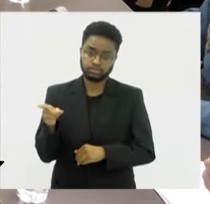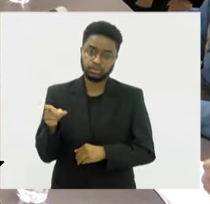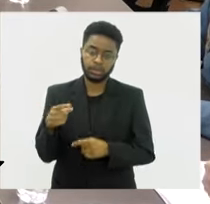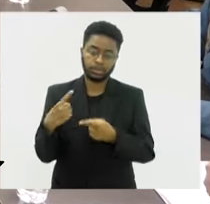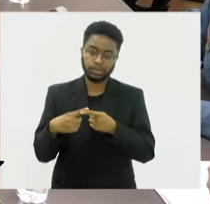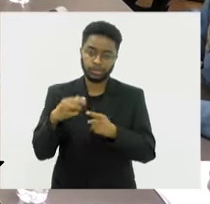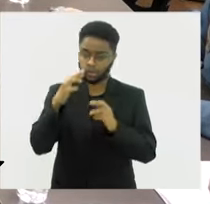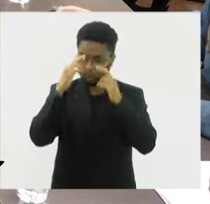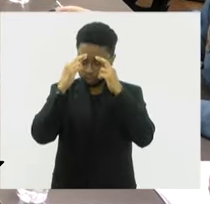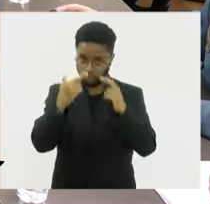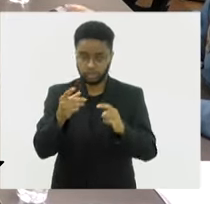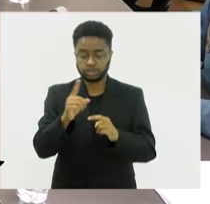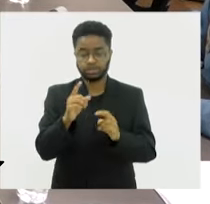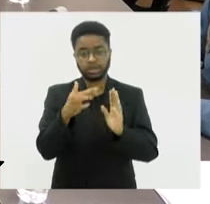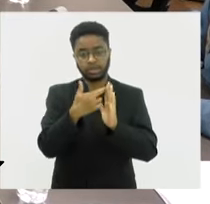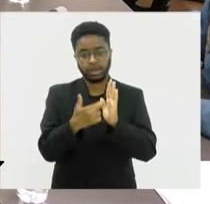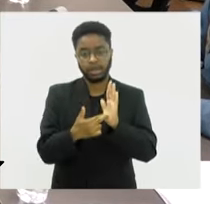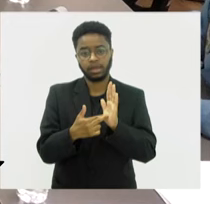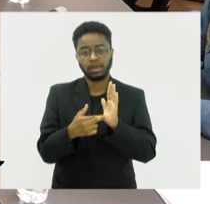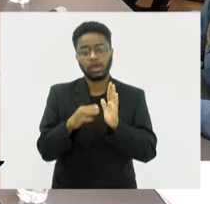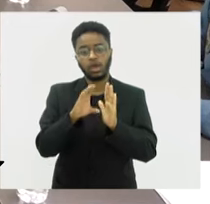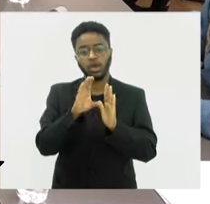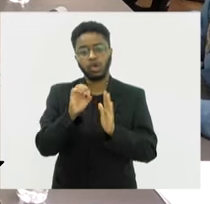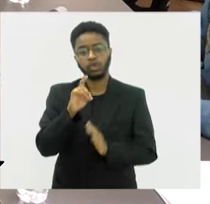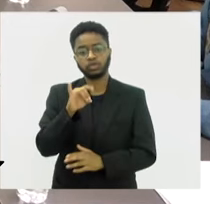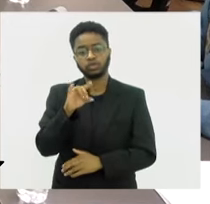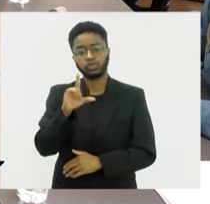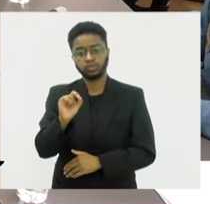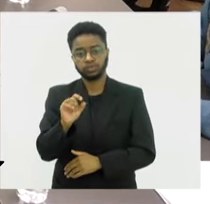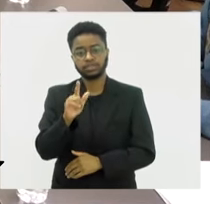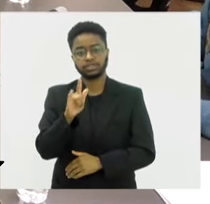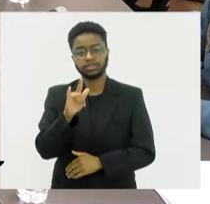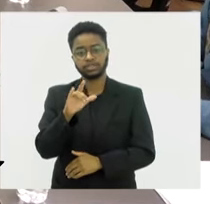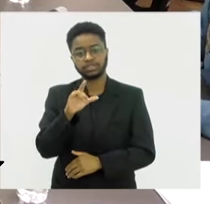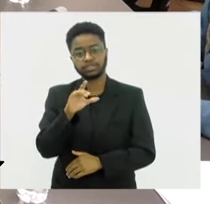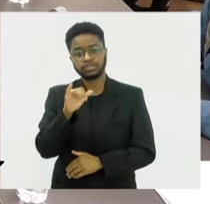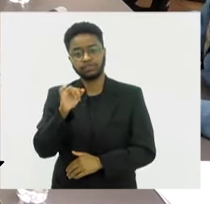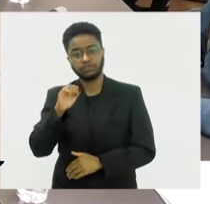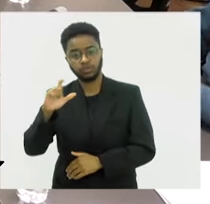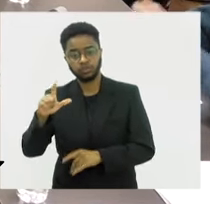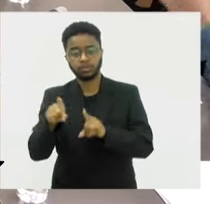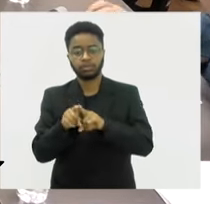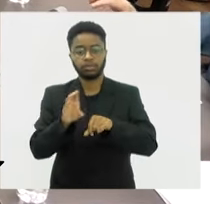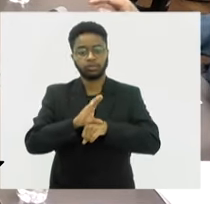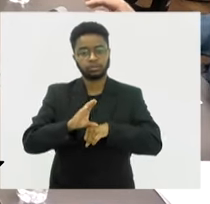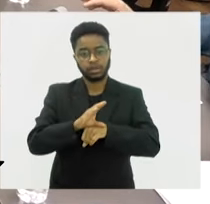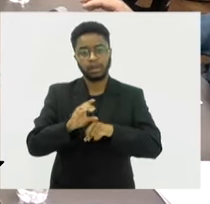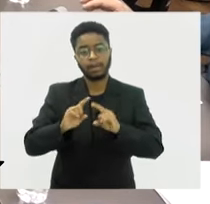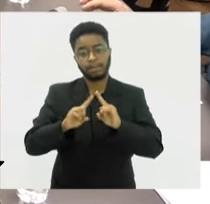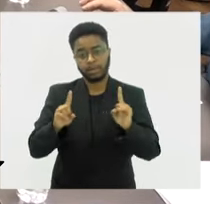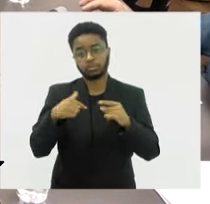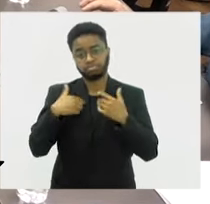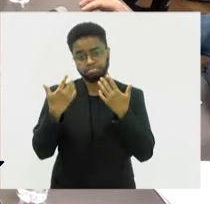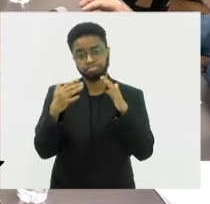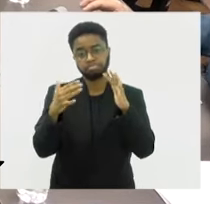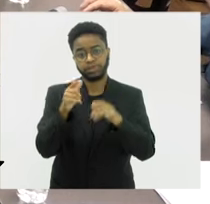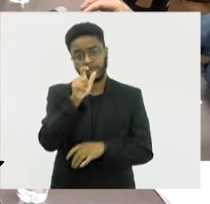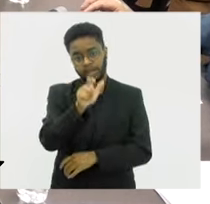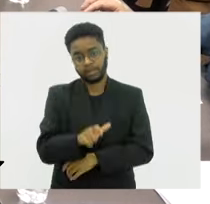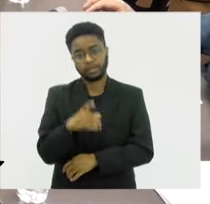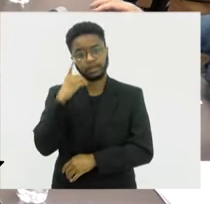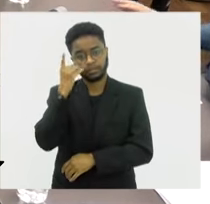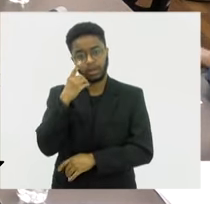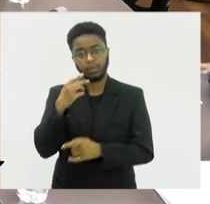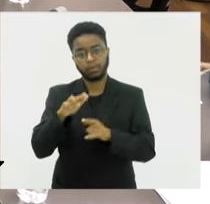Código Civil, passa por cima da Constituição Federal, mas é absolutamente legítimo. E fica aqui a saudação ao deputado Yuri pela